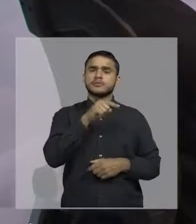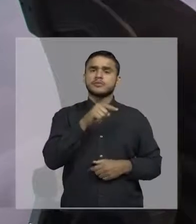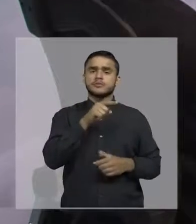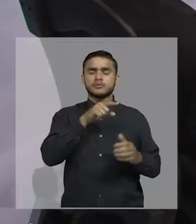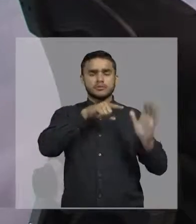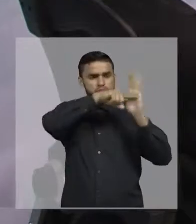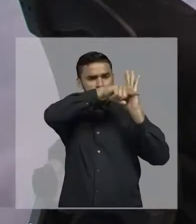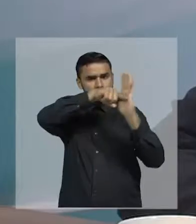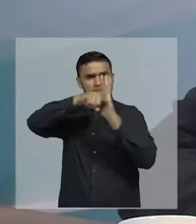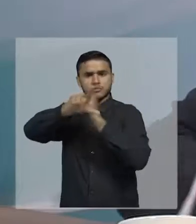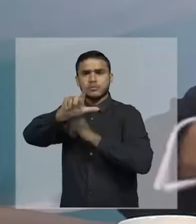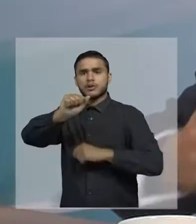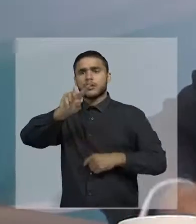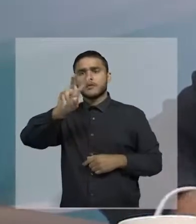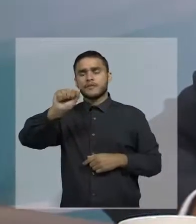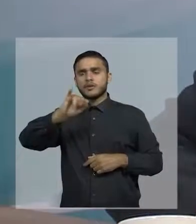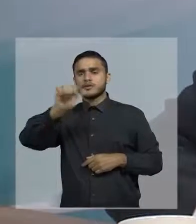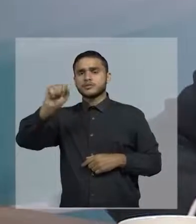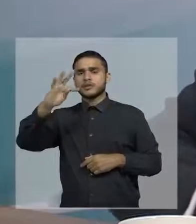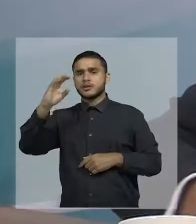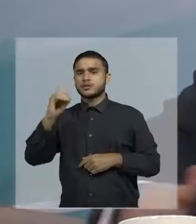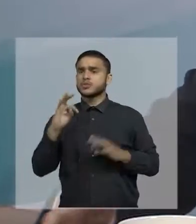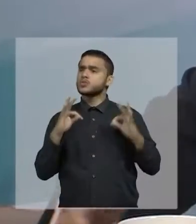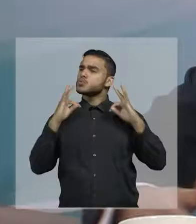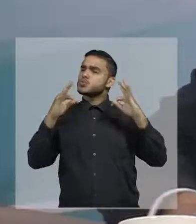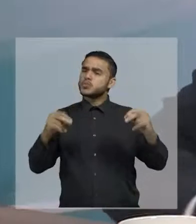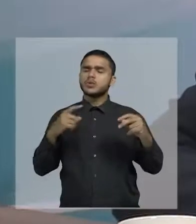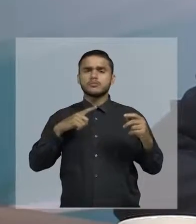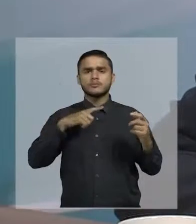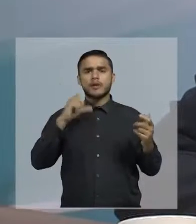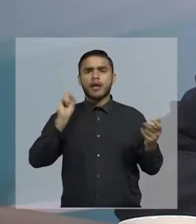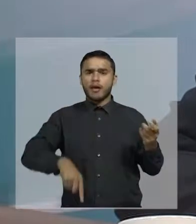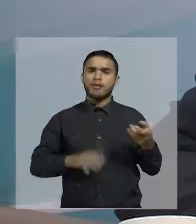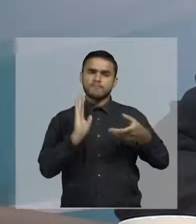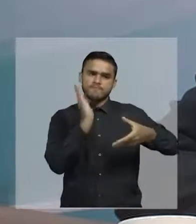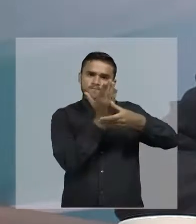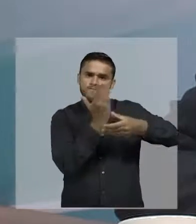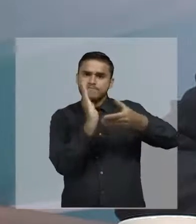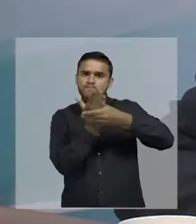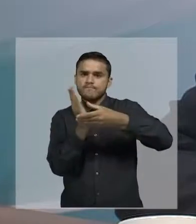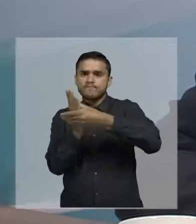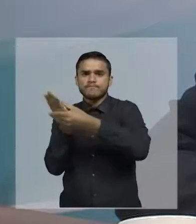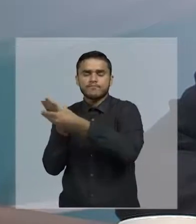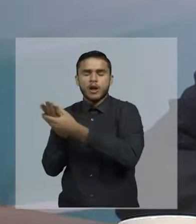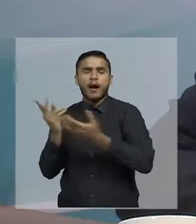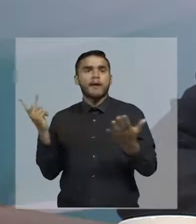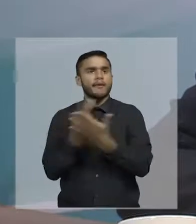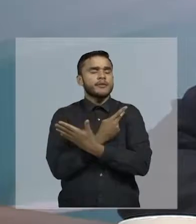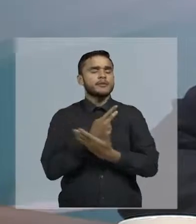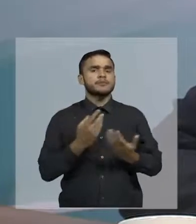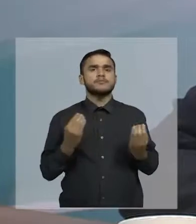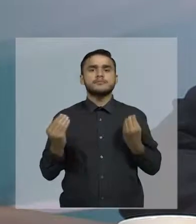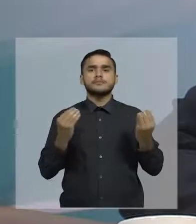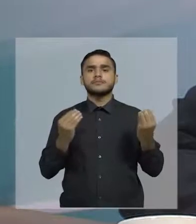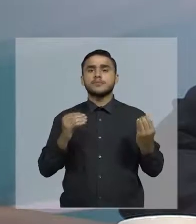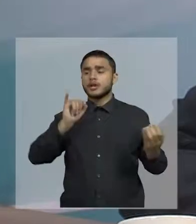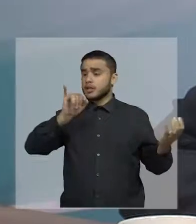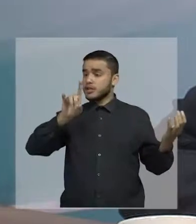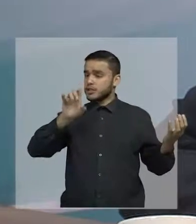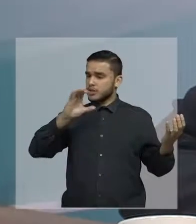atingidas pela Lava Jato ou por todos esses escândalos que nós temos visto aí. E a falta de